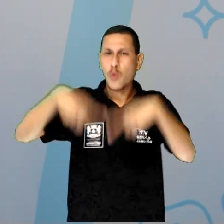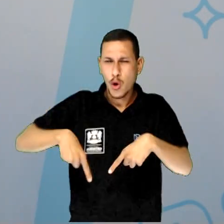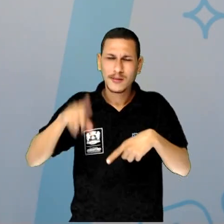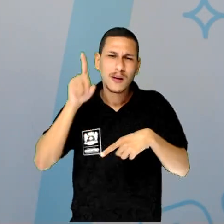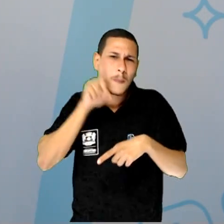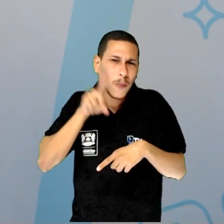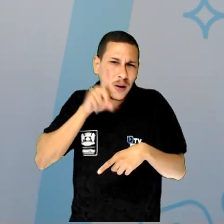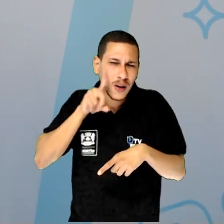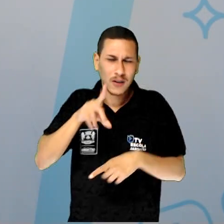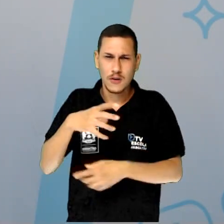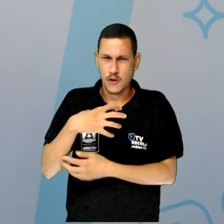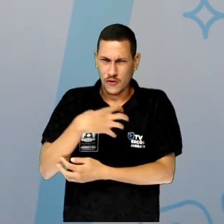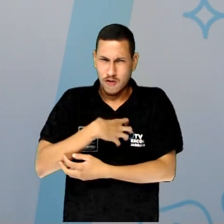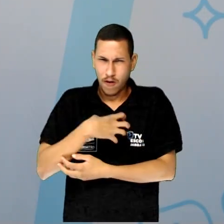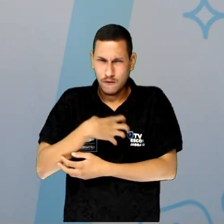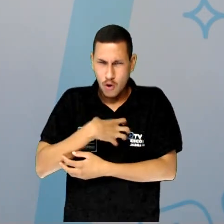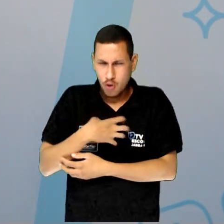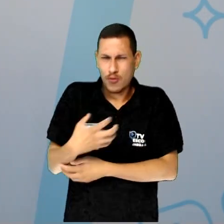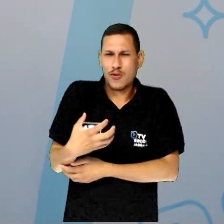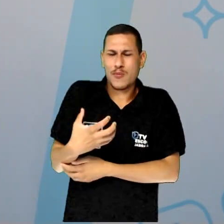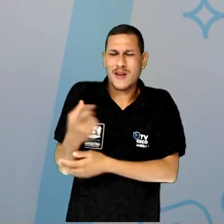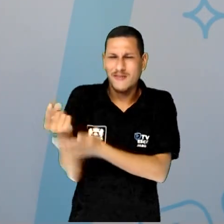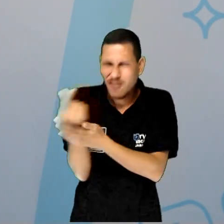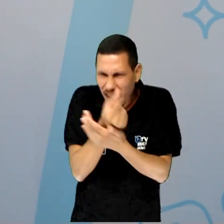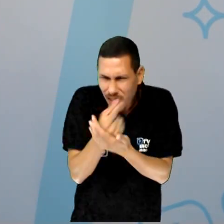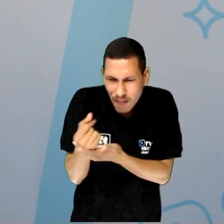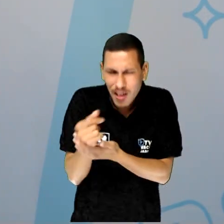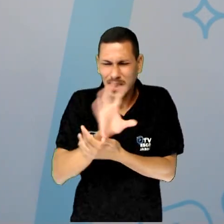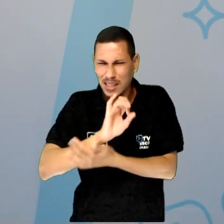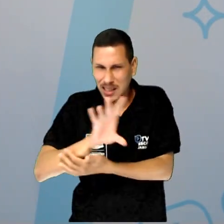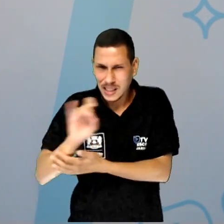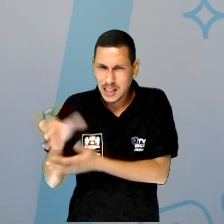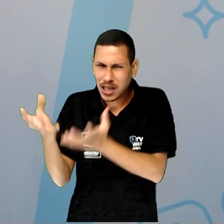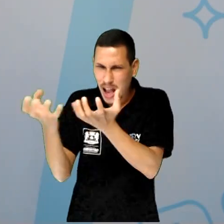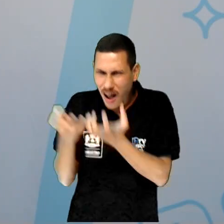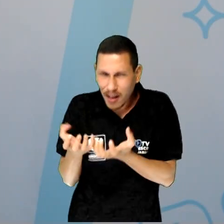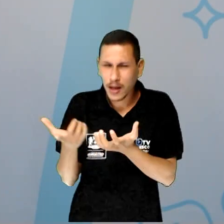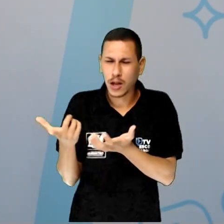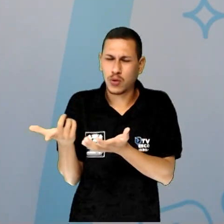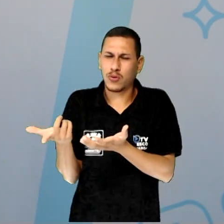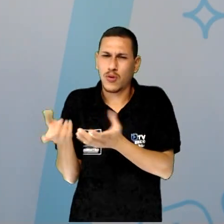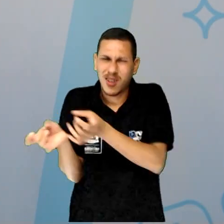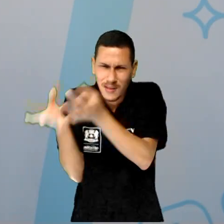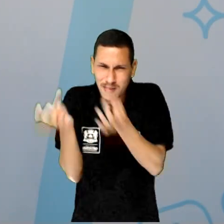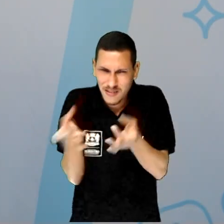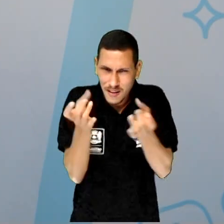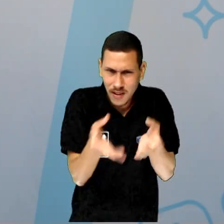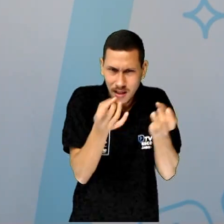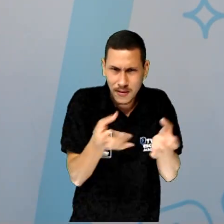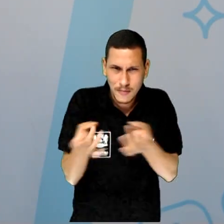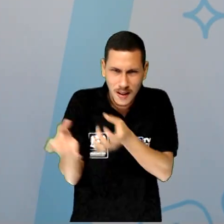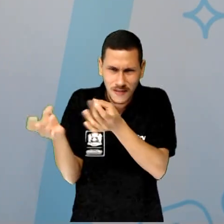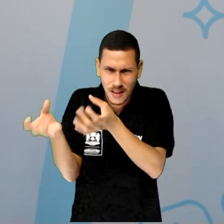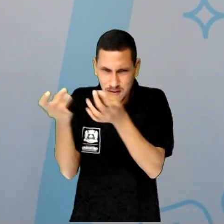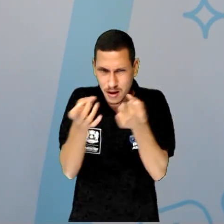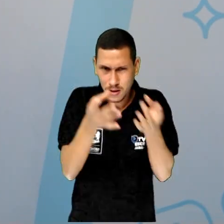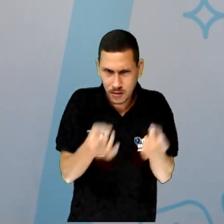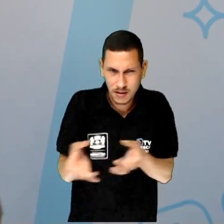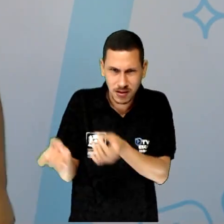forma bem voraz, né? Cada um querendo a sua fatia do bolo nesse chamado mercado